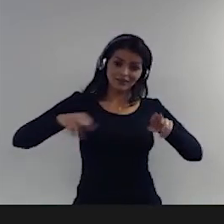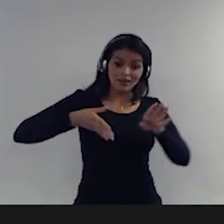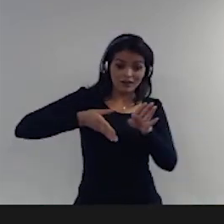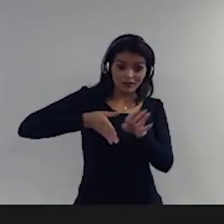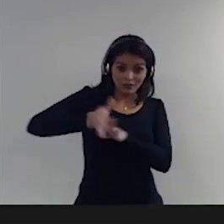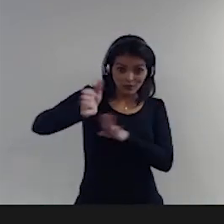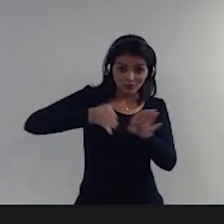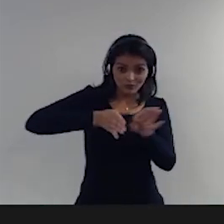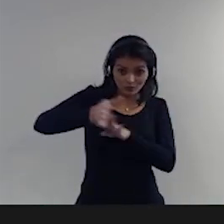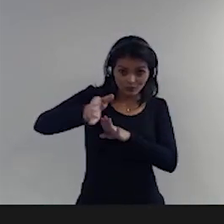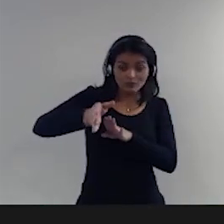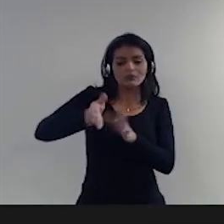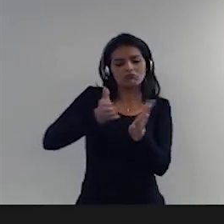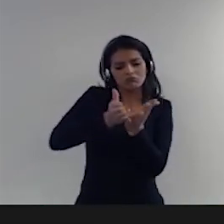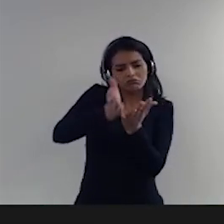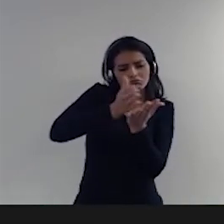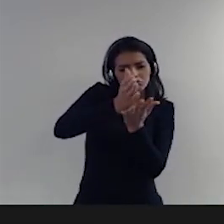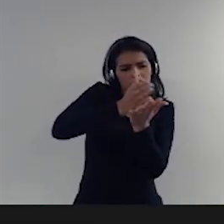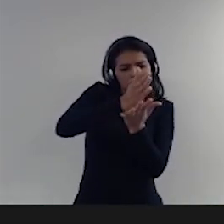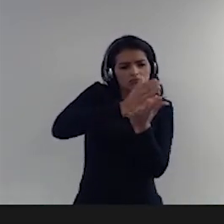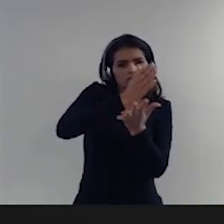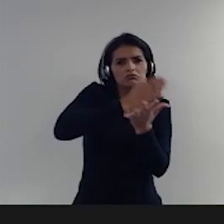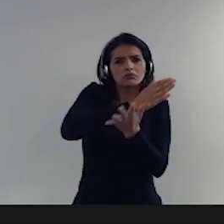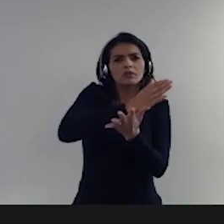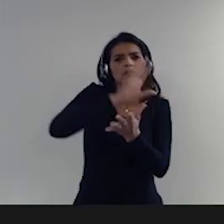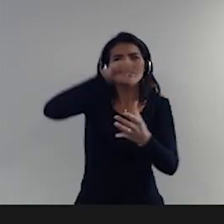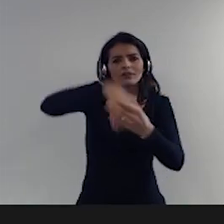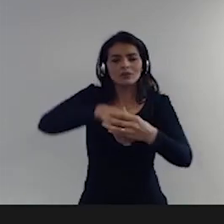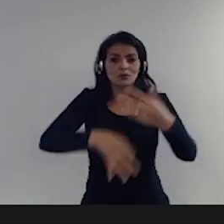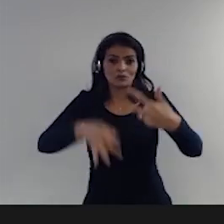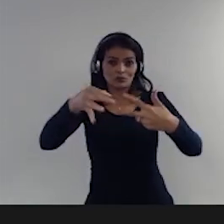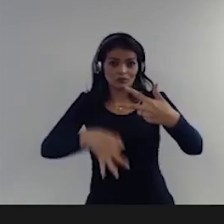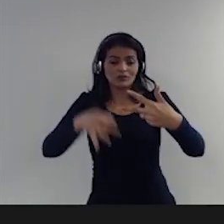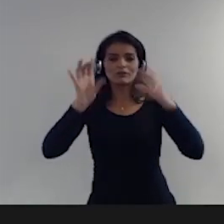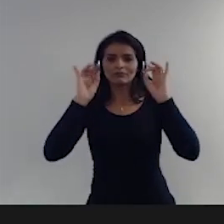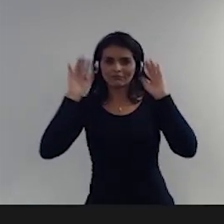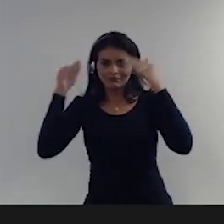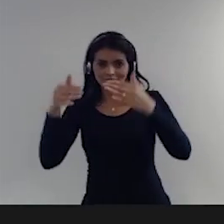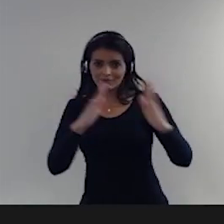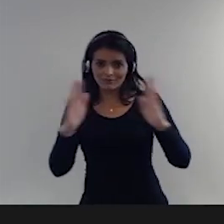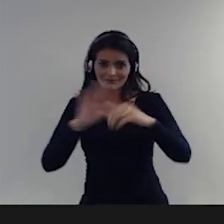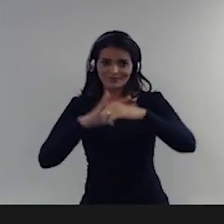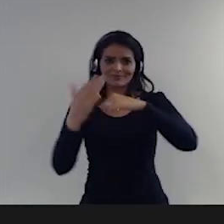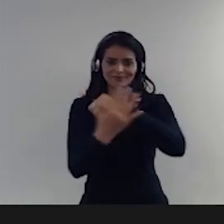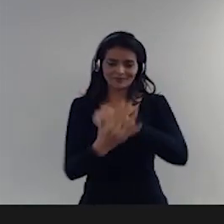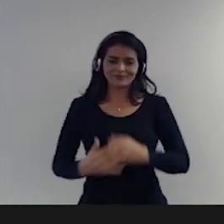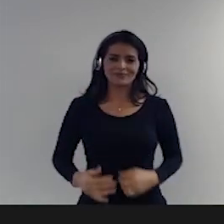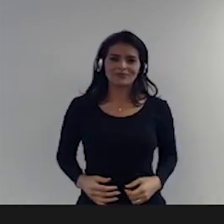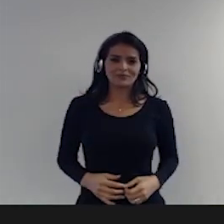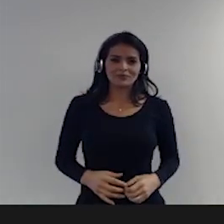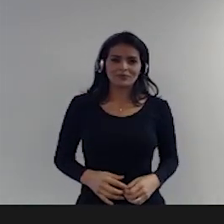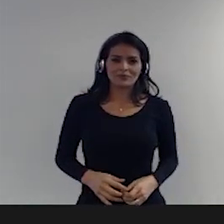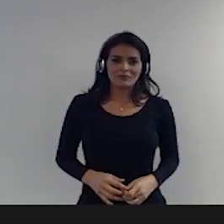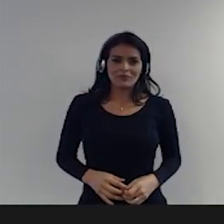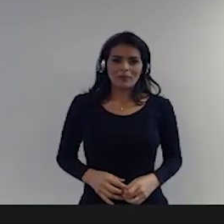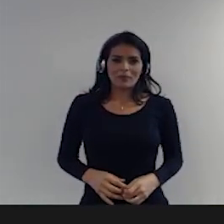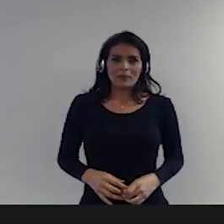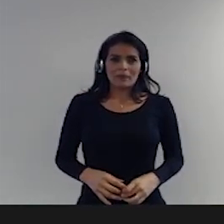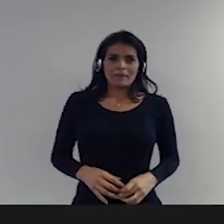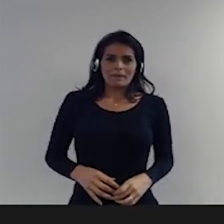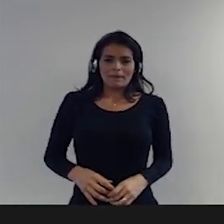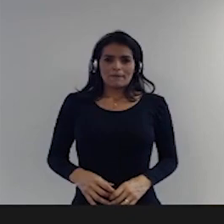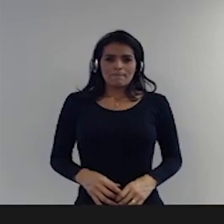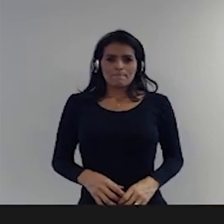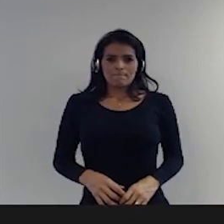condutas que estão sendo aplicadas no judiciário, em especial nesse momento. Eu